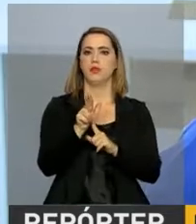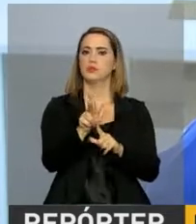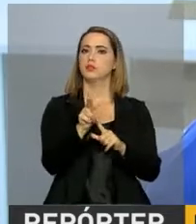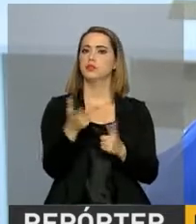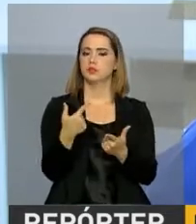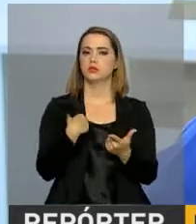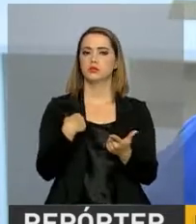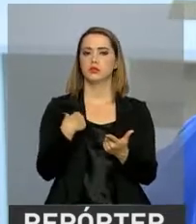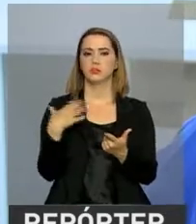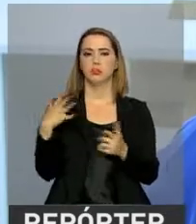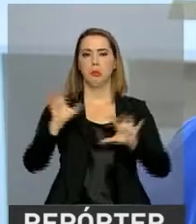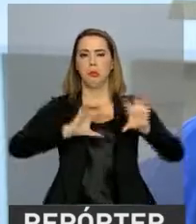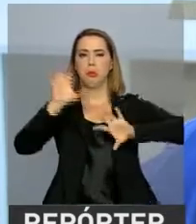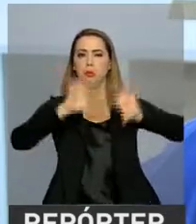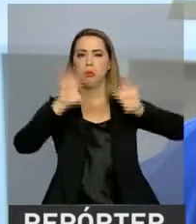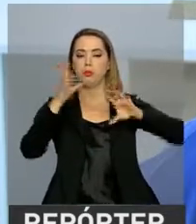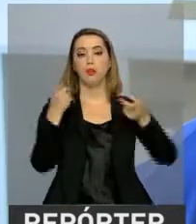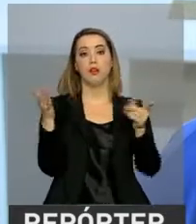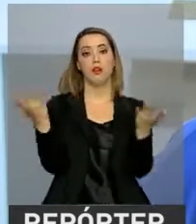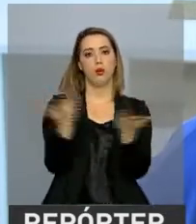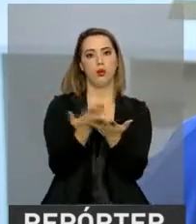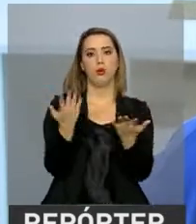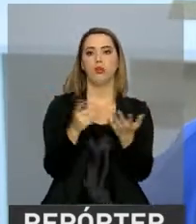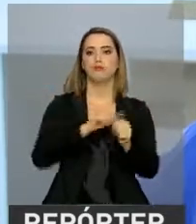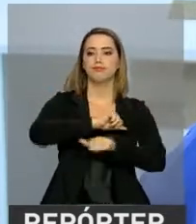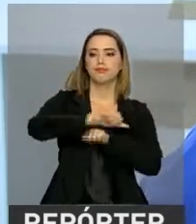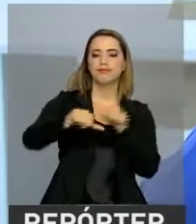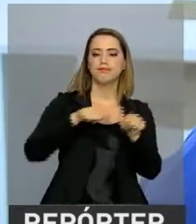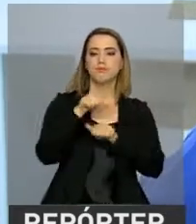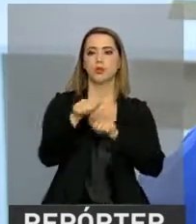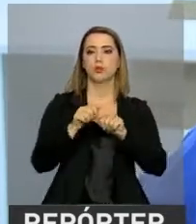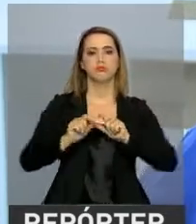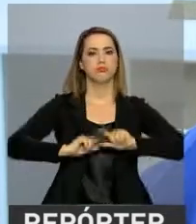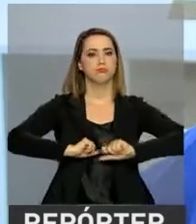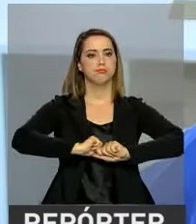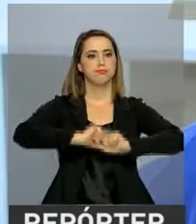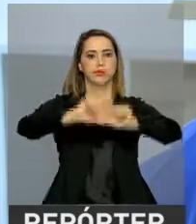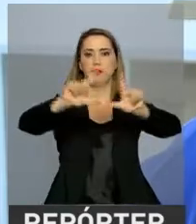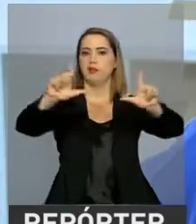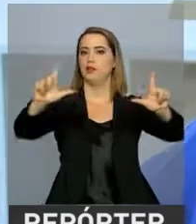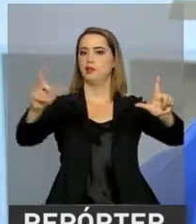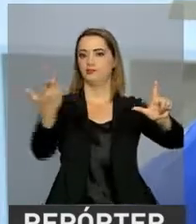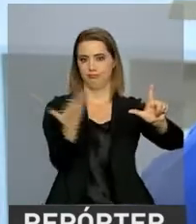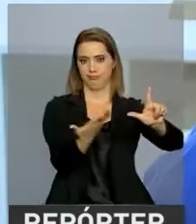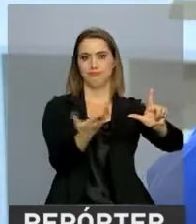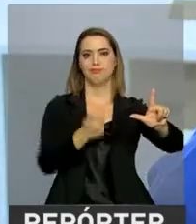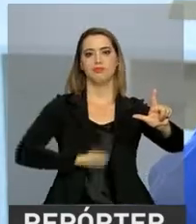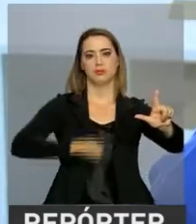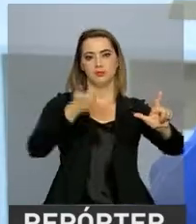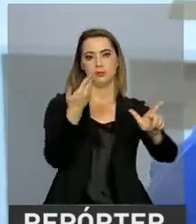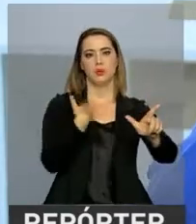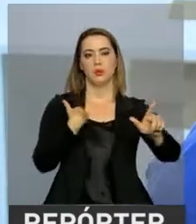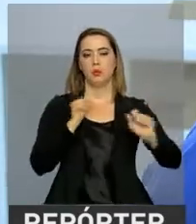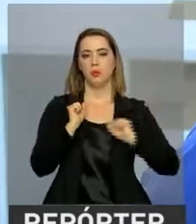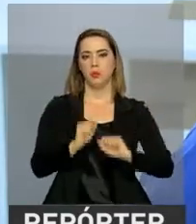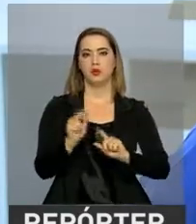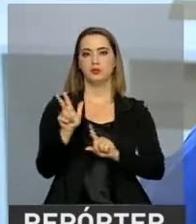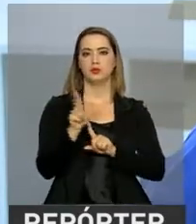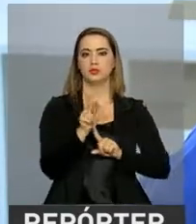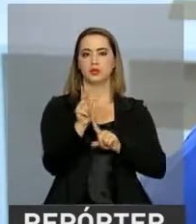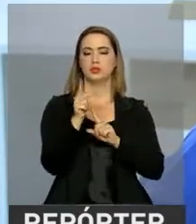fica todo o livro o pessoal que eu conheço via televisão tudo é lippi pode potter antena é televisão